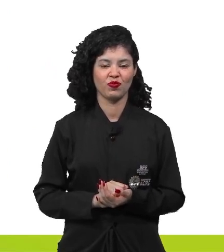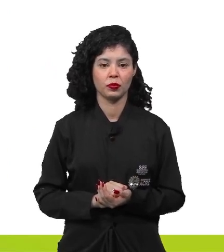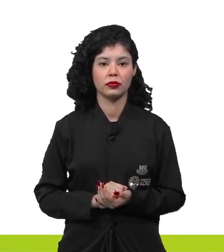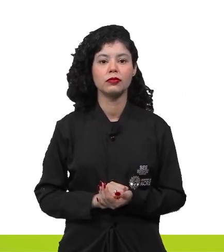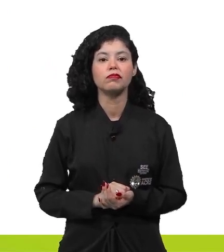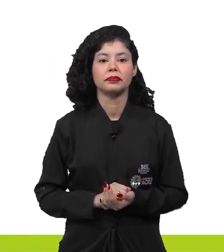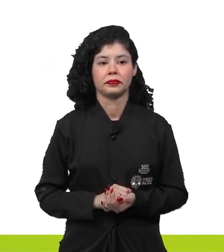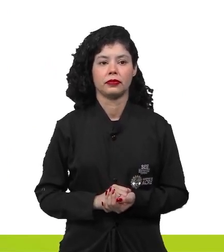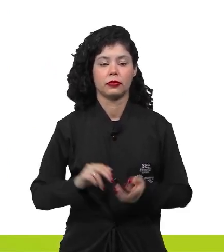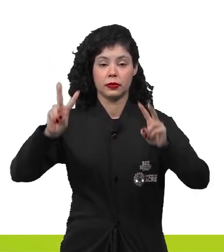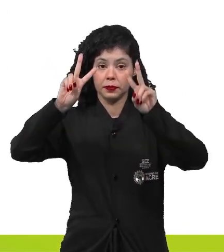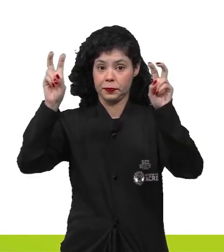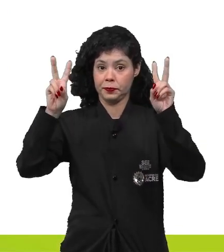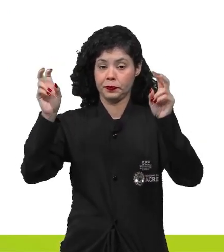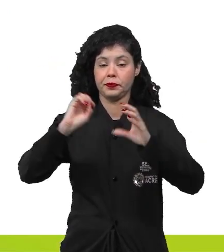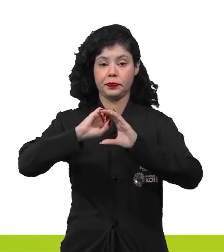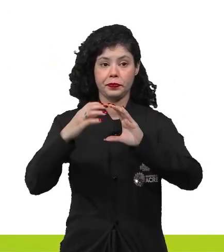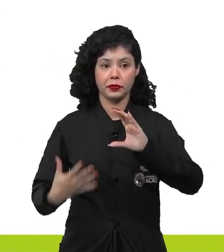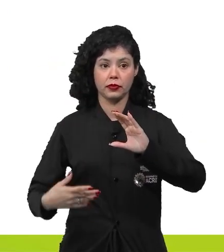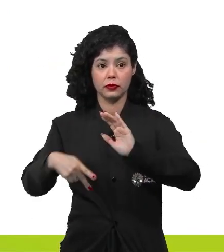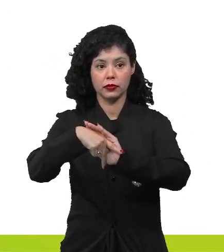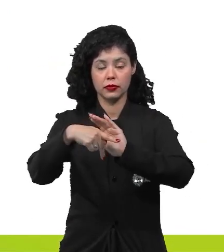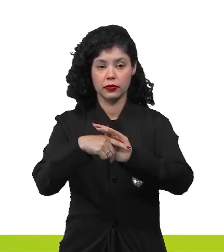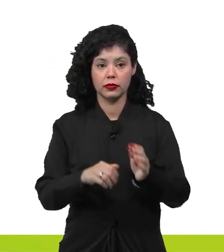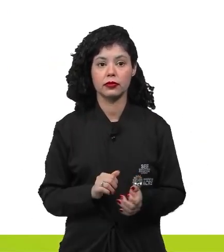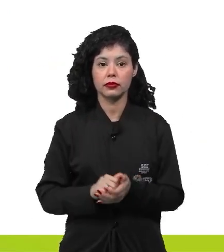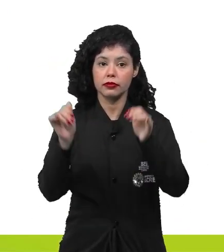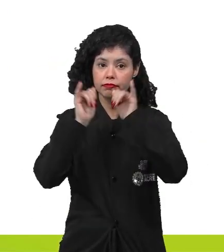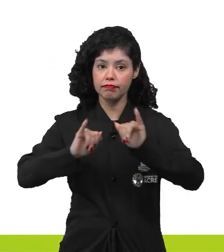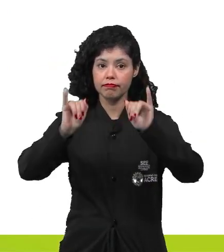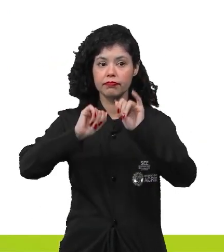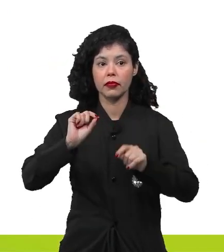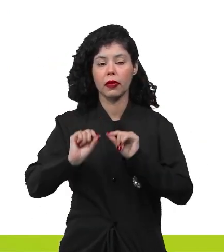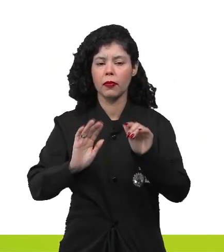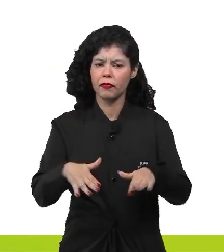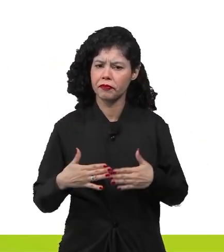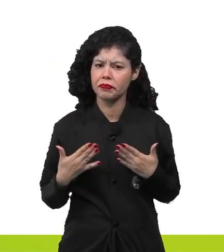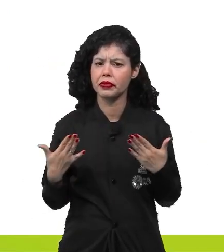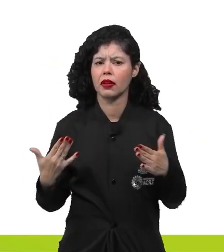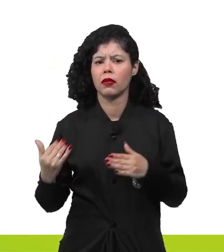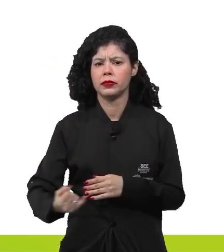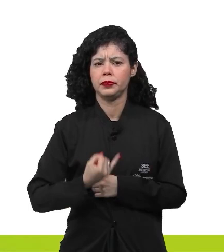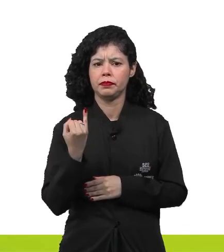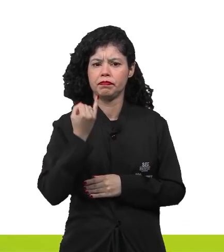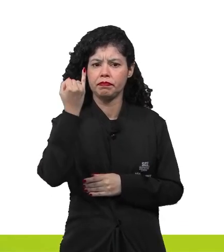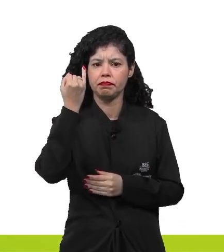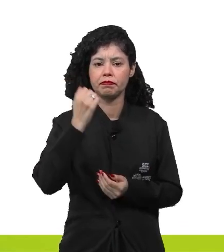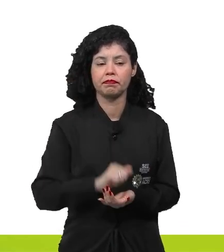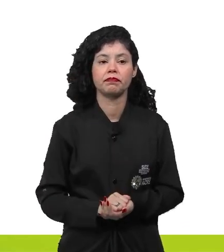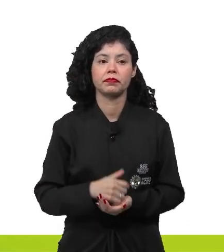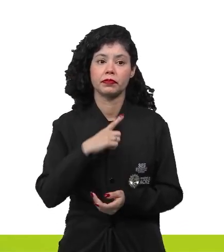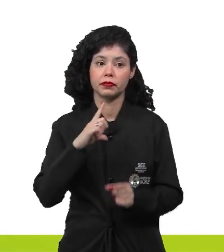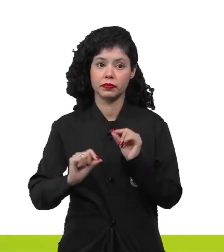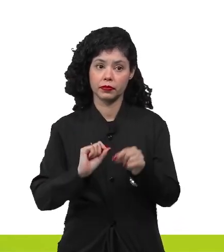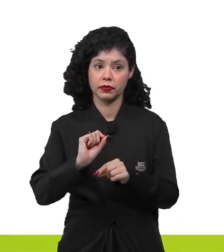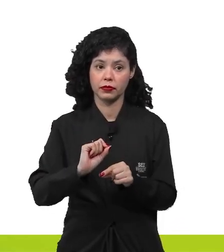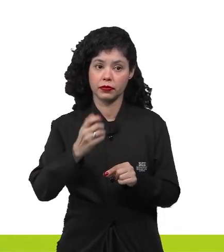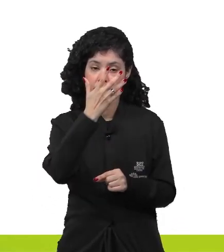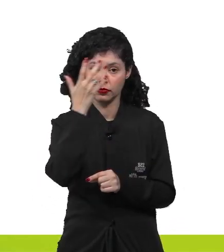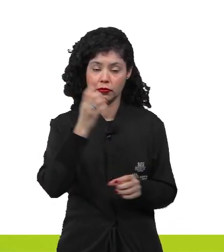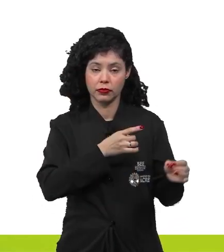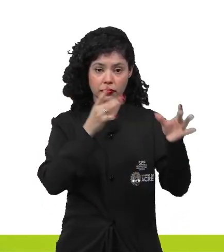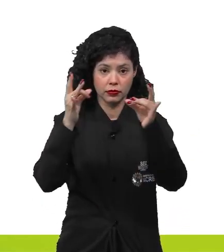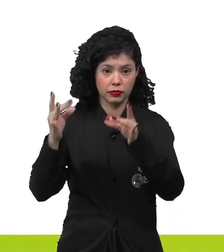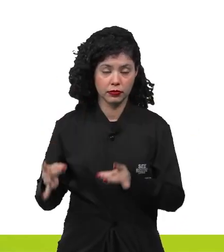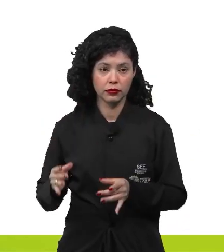Ainda a respeito das características do anúncio publicitário, quais são as principais? Ele tem um caráter